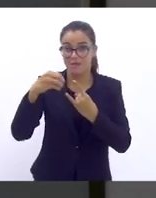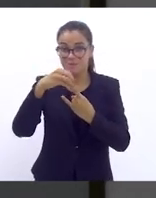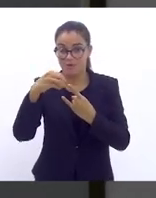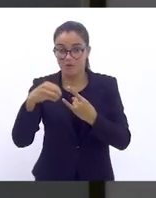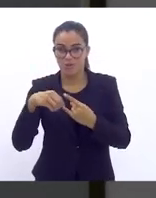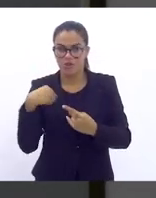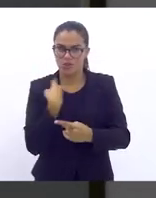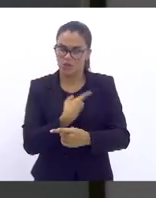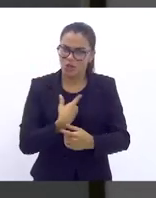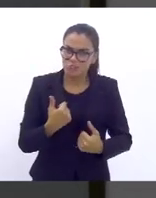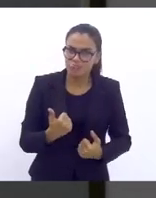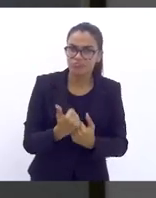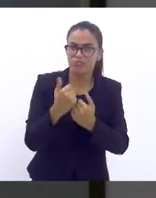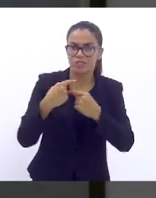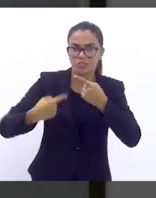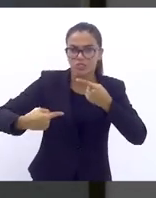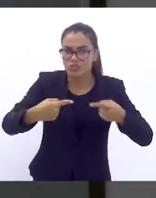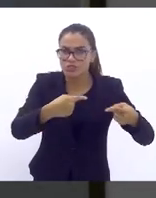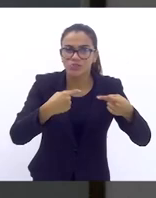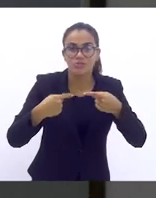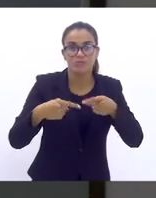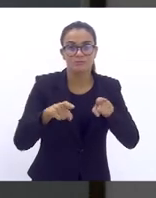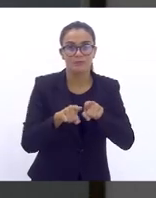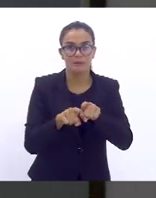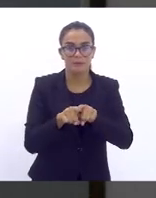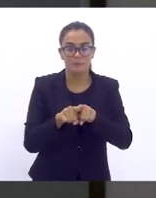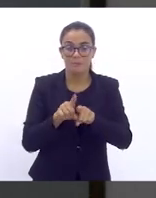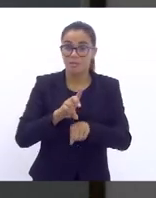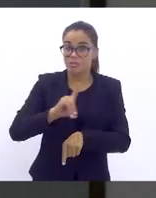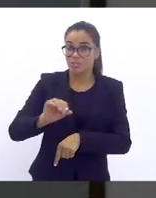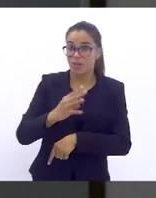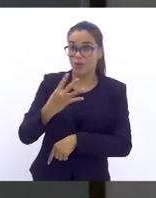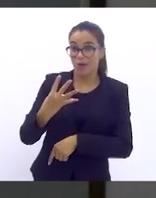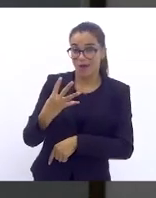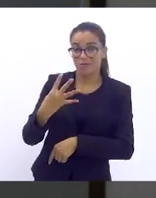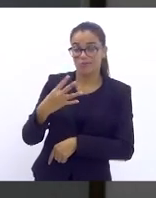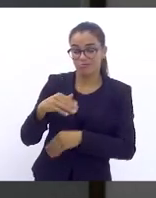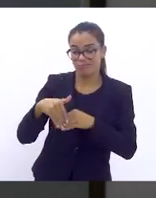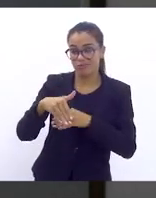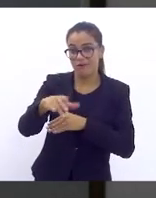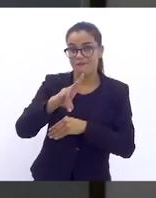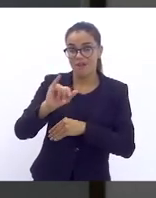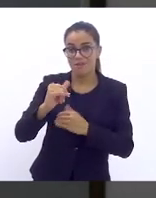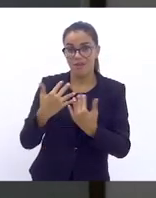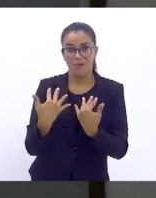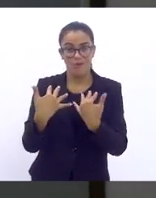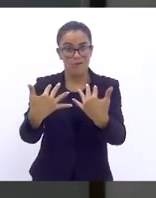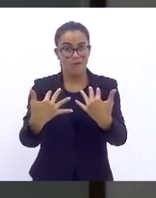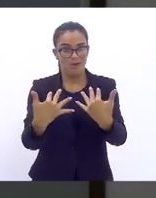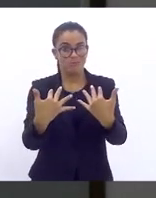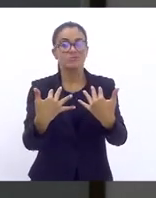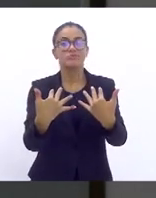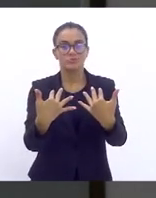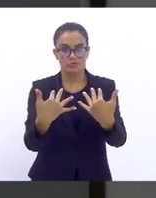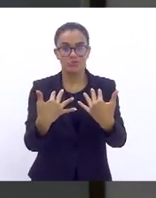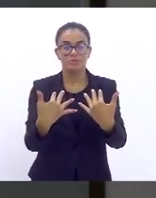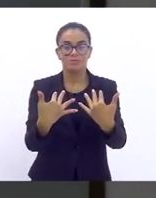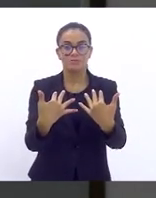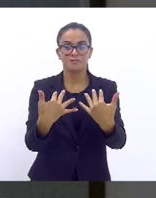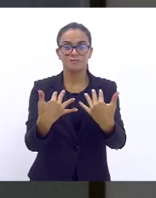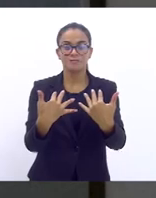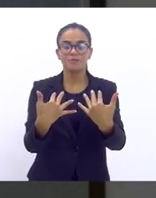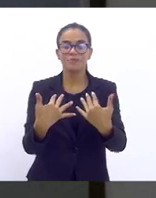pautamos muito aqui discutimos bastante isso agora dia 4 de Maio Vai ter até uma audiência né Mauro do